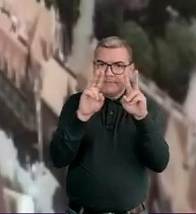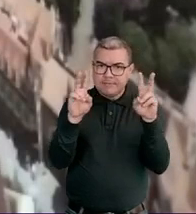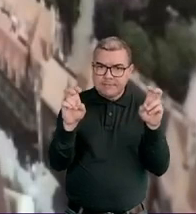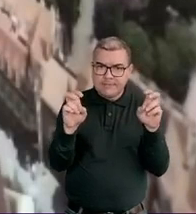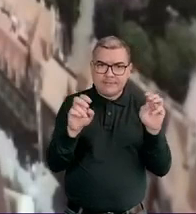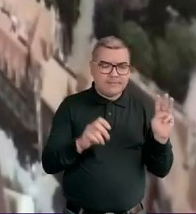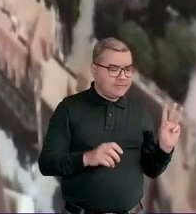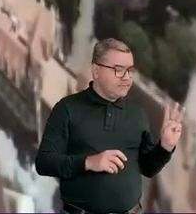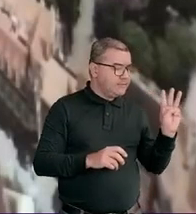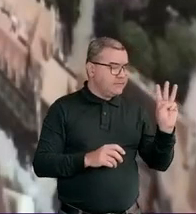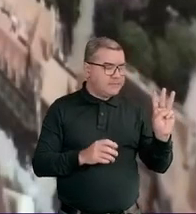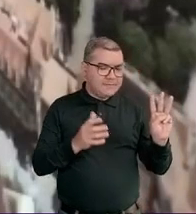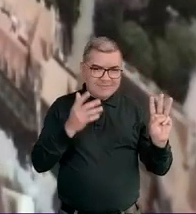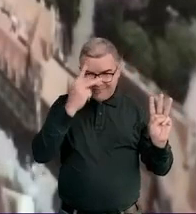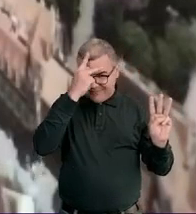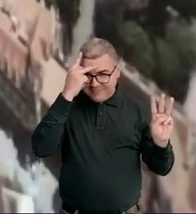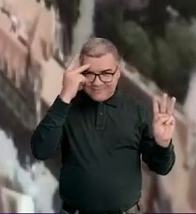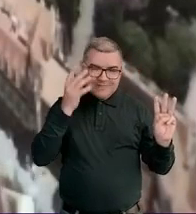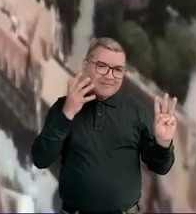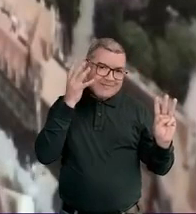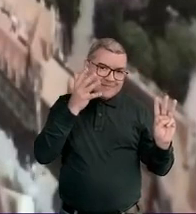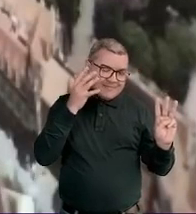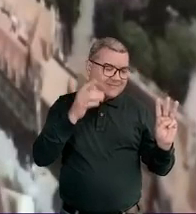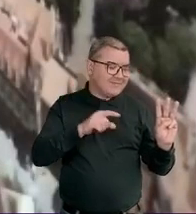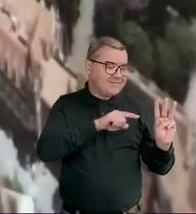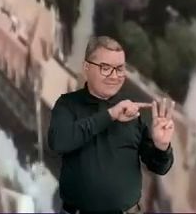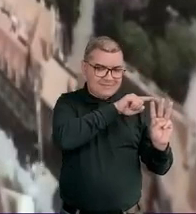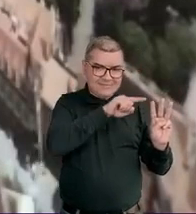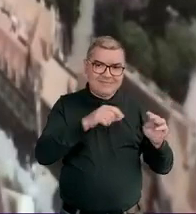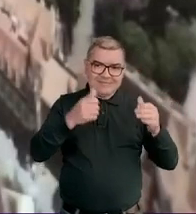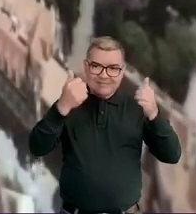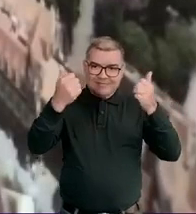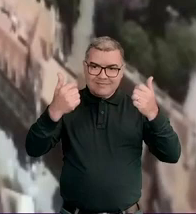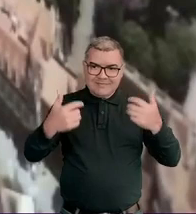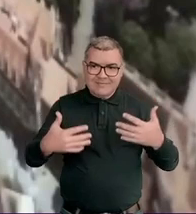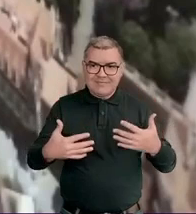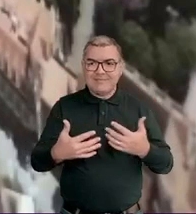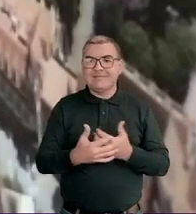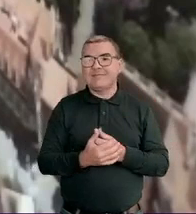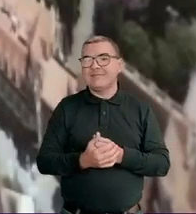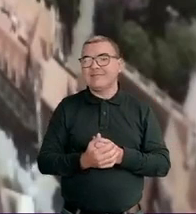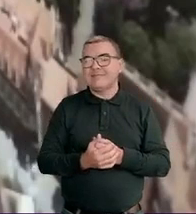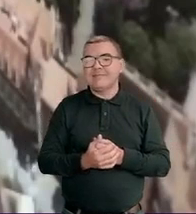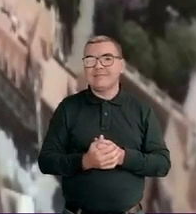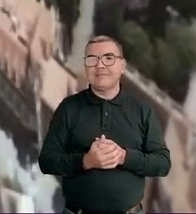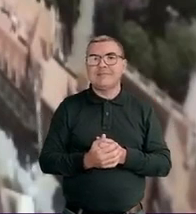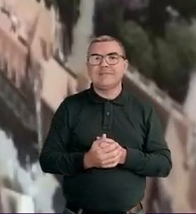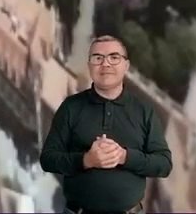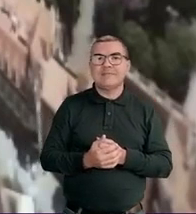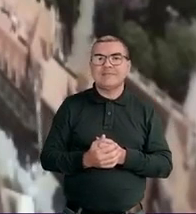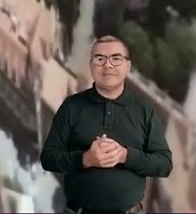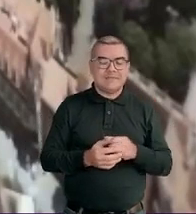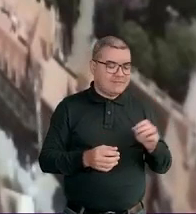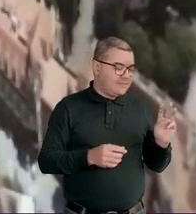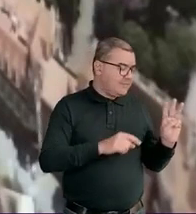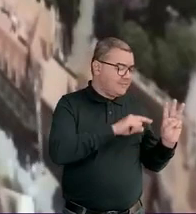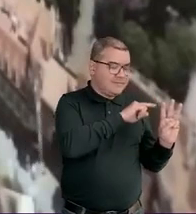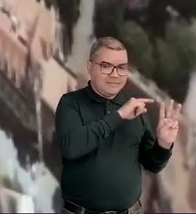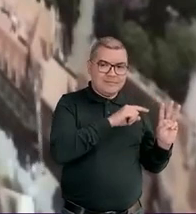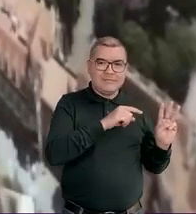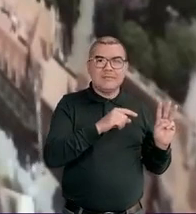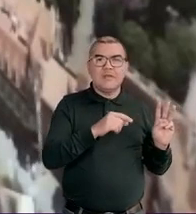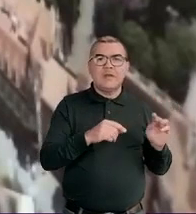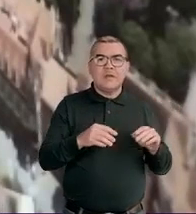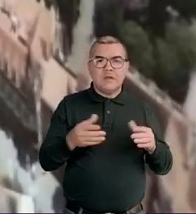3 palestrantes da maior relevância. Nós estamos com este procedimento em fase